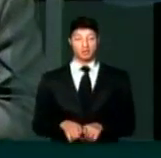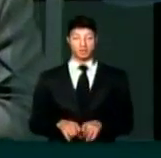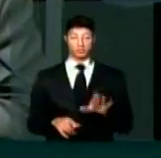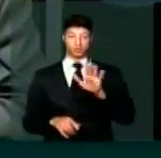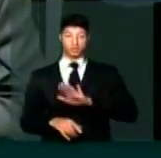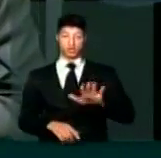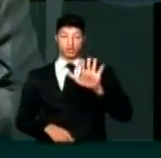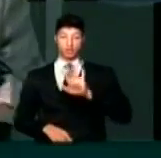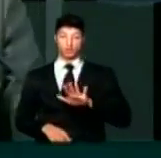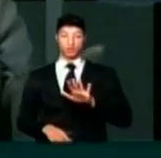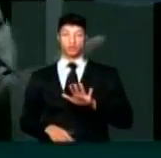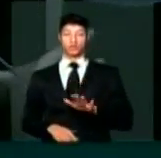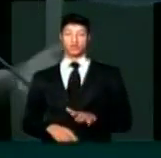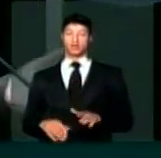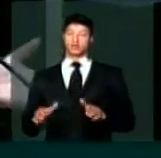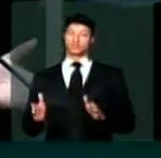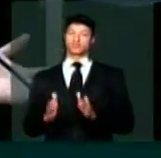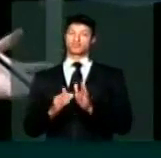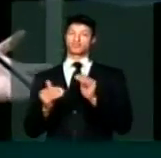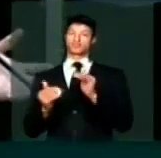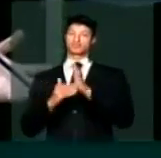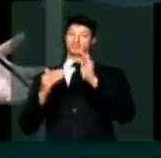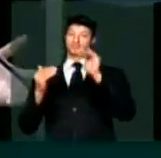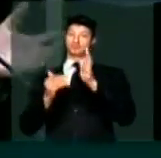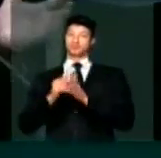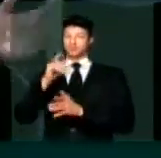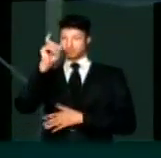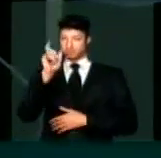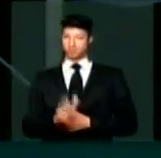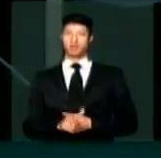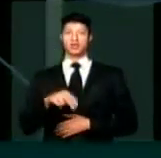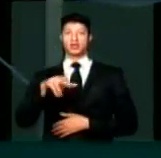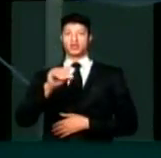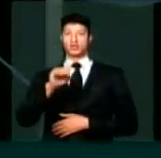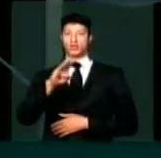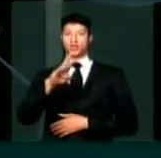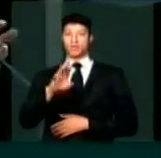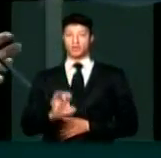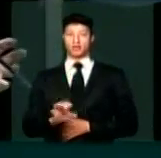sobretudo, exaltar a função nobre,